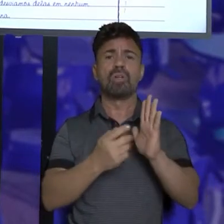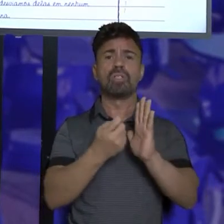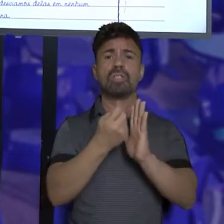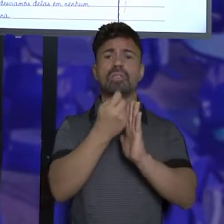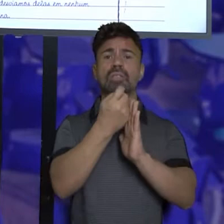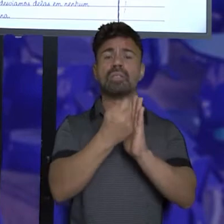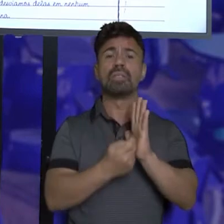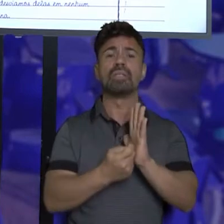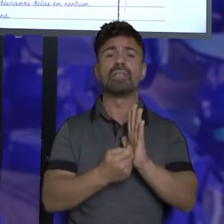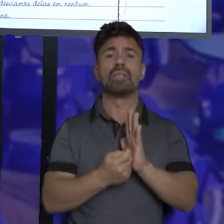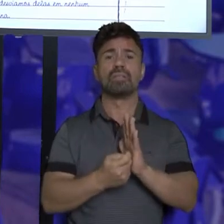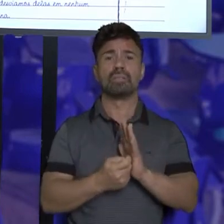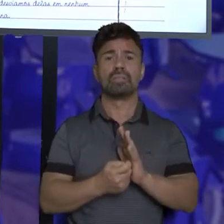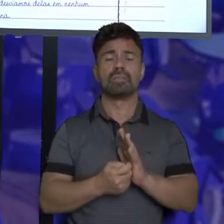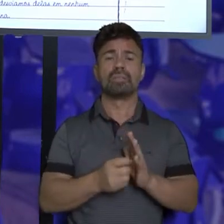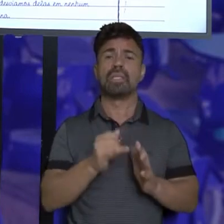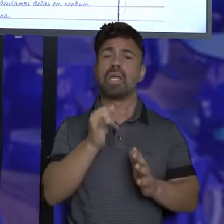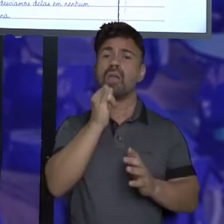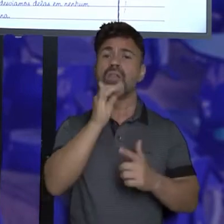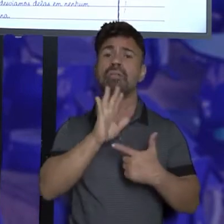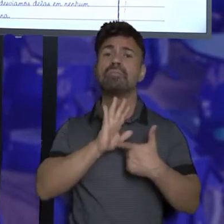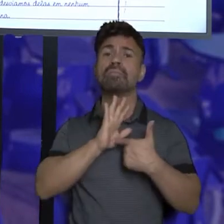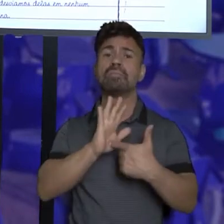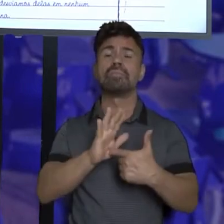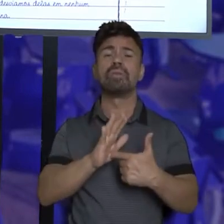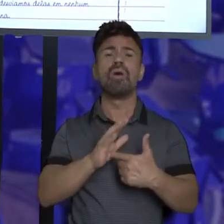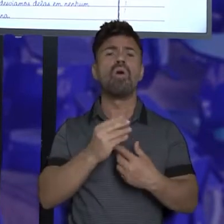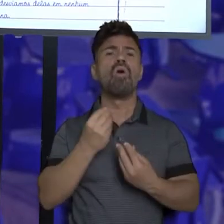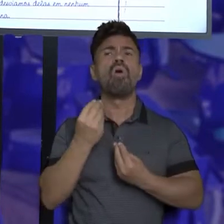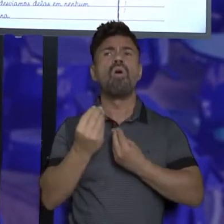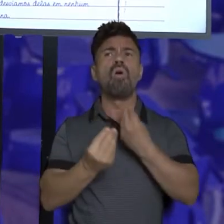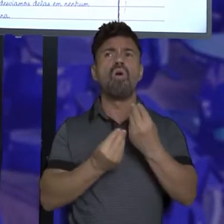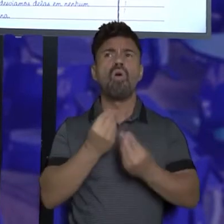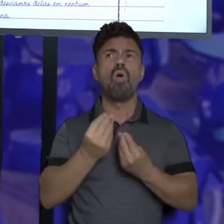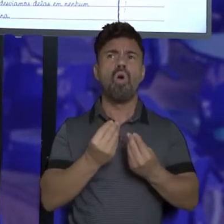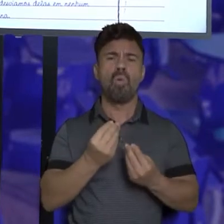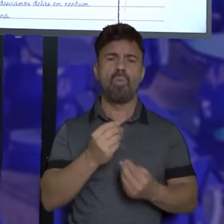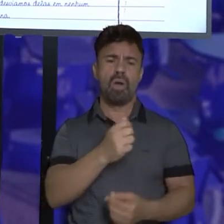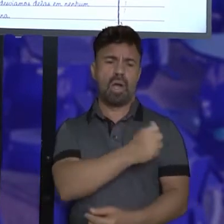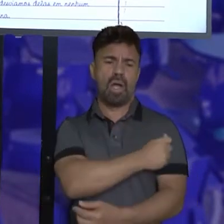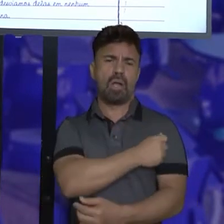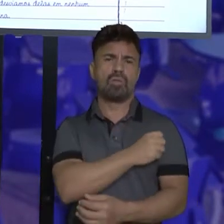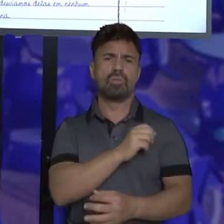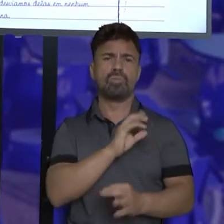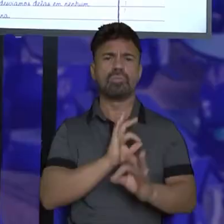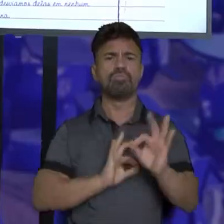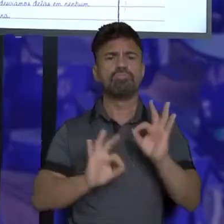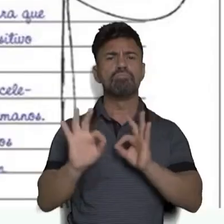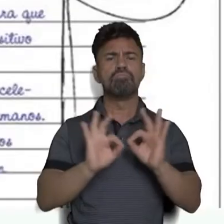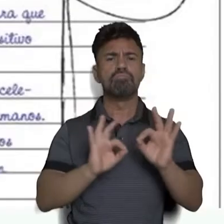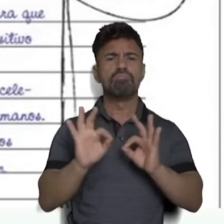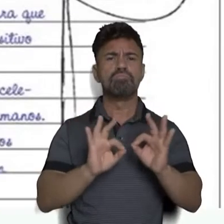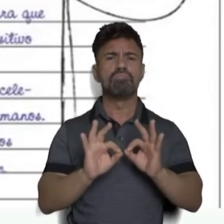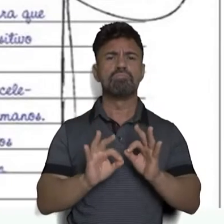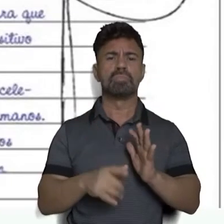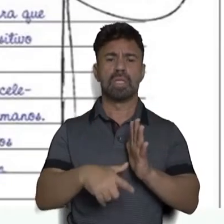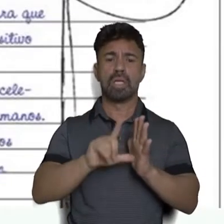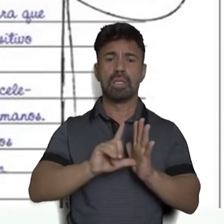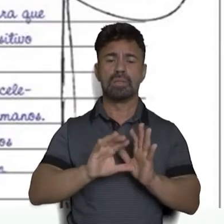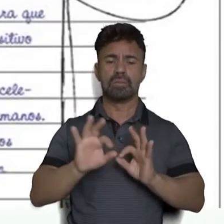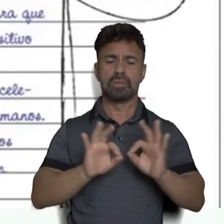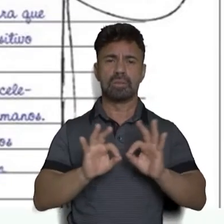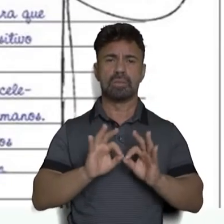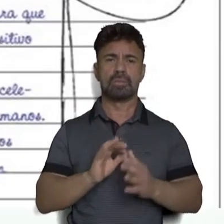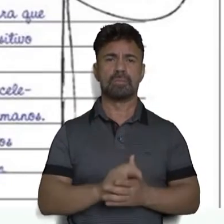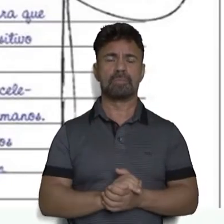é um exemplo de como uma pessoa pode fazer, como o aluno pode fazer um texto dissertativo, mas antes se planejando para